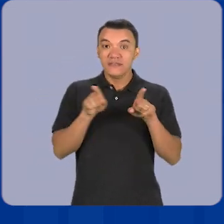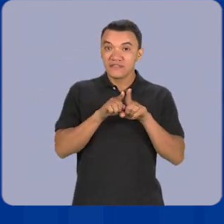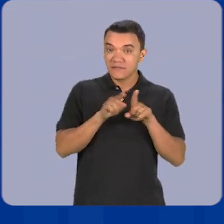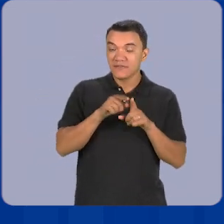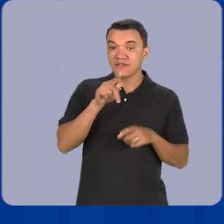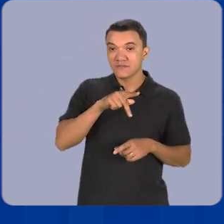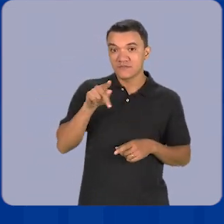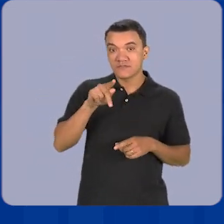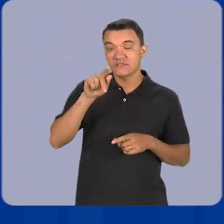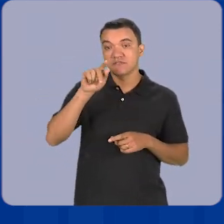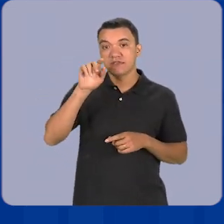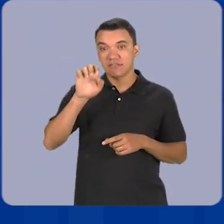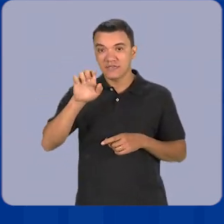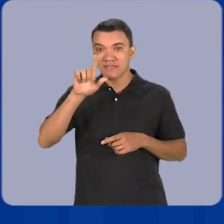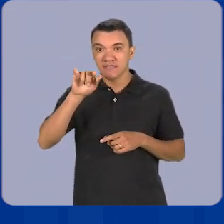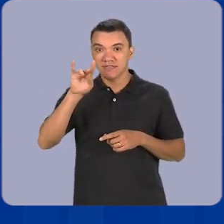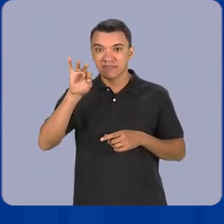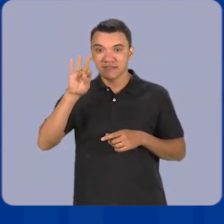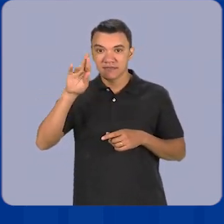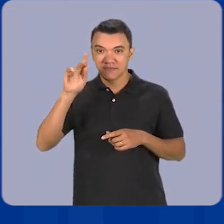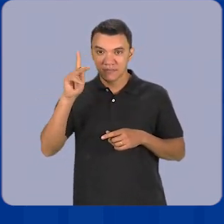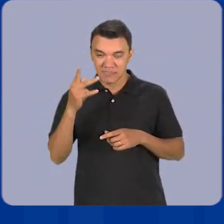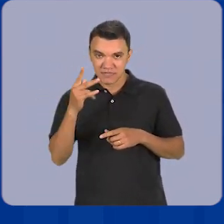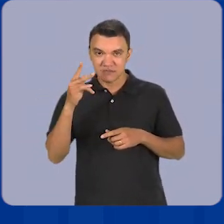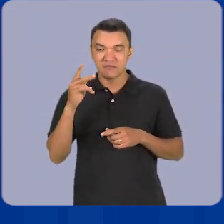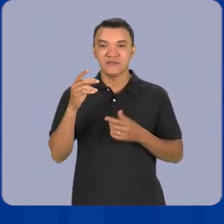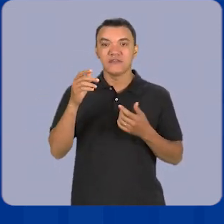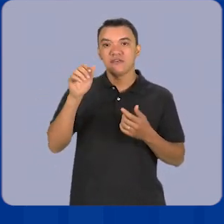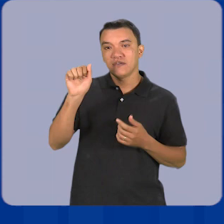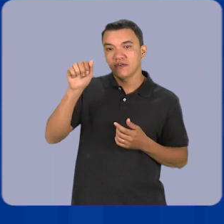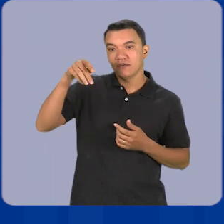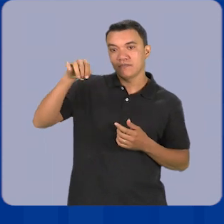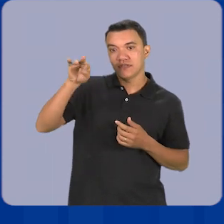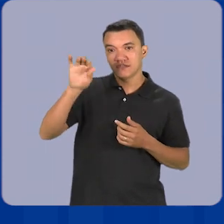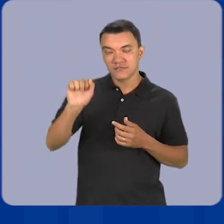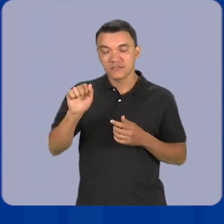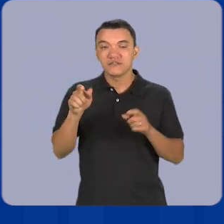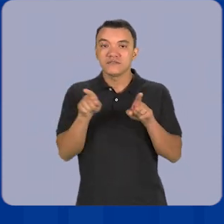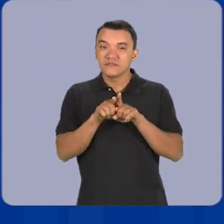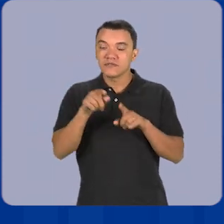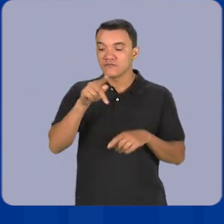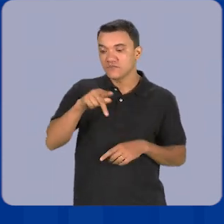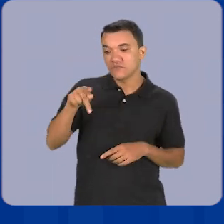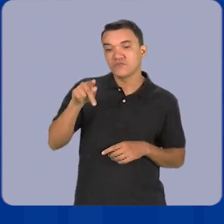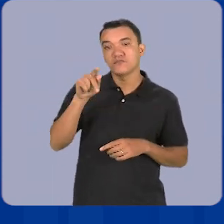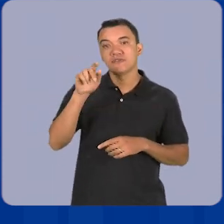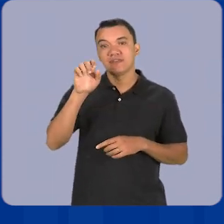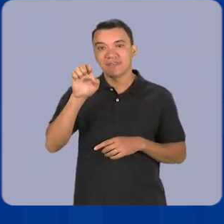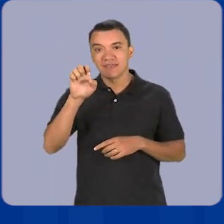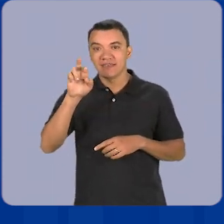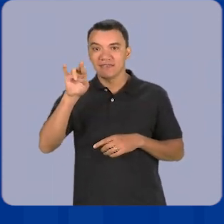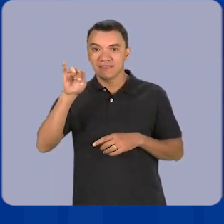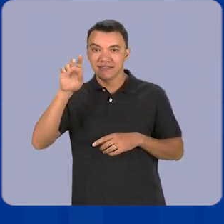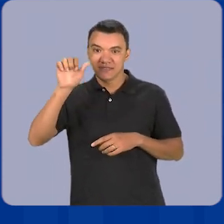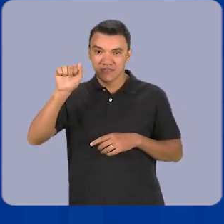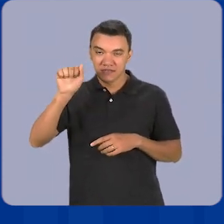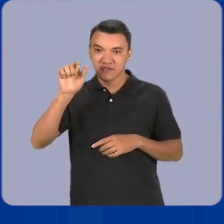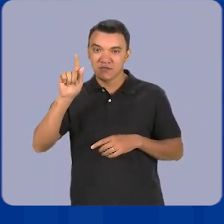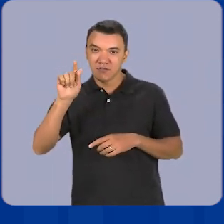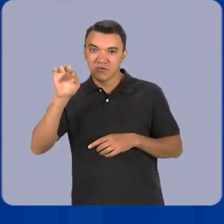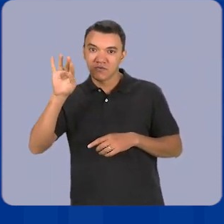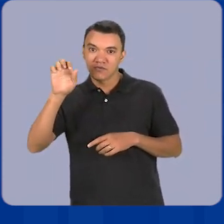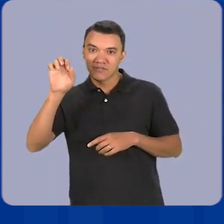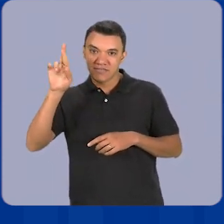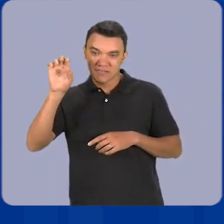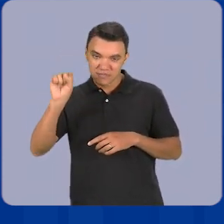professoras Elizabeth Abrantes e Eridan Guterres. A gente vai falar com elas pela internet para a gente continuar aí mantendo esse distanciamento que ainda é